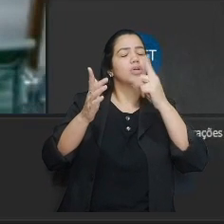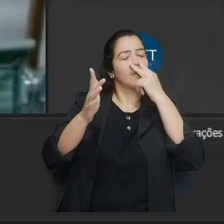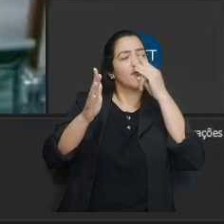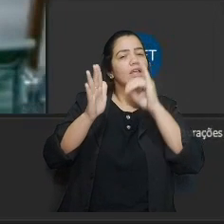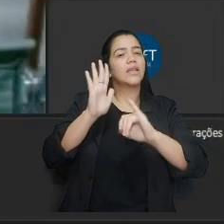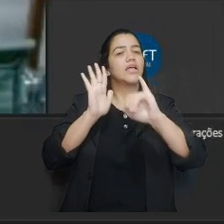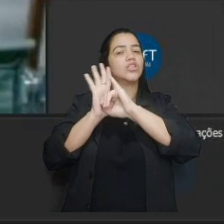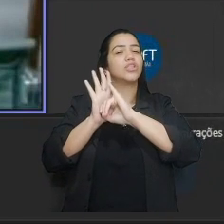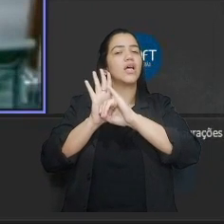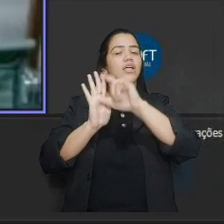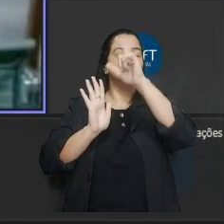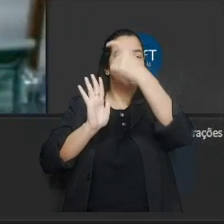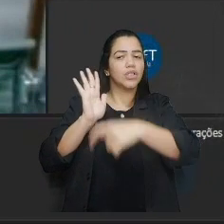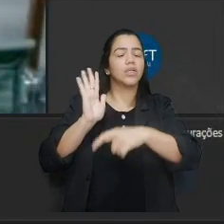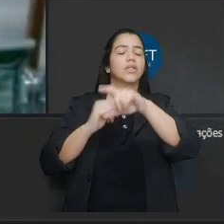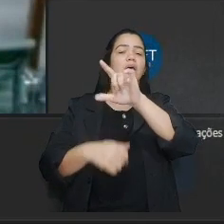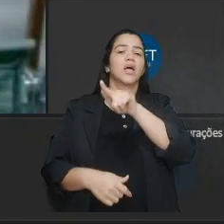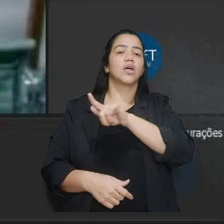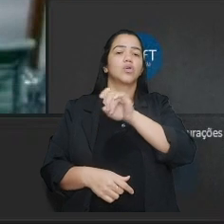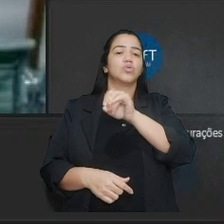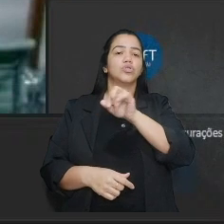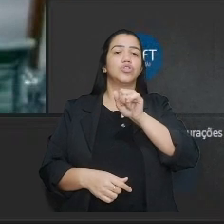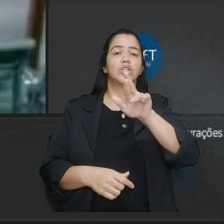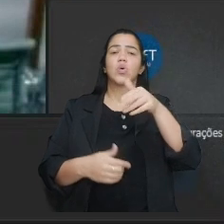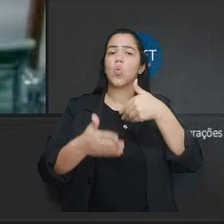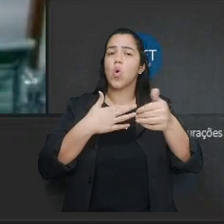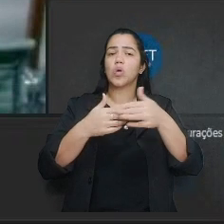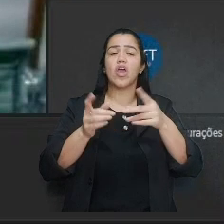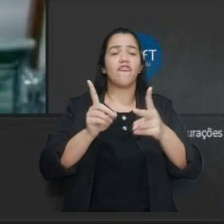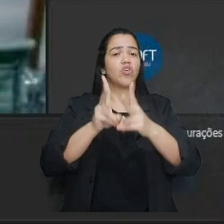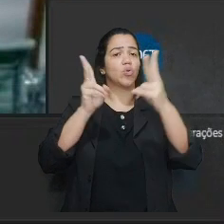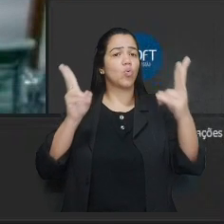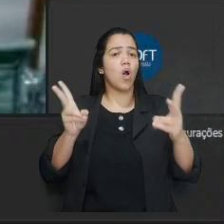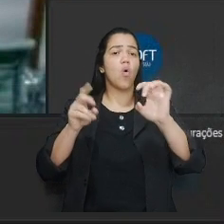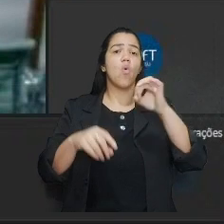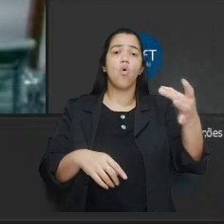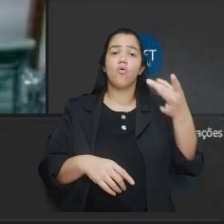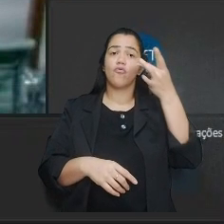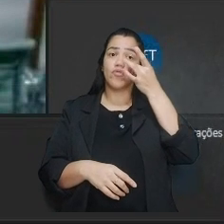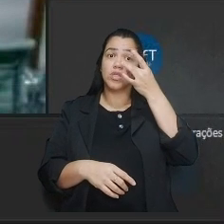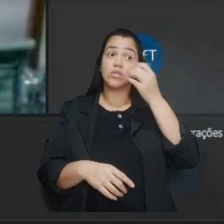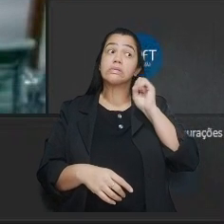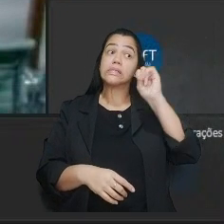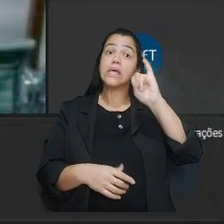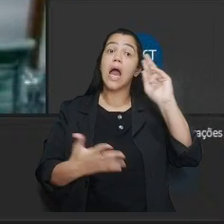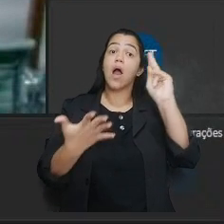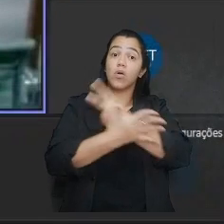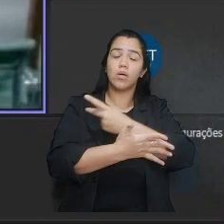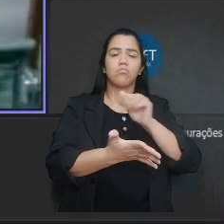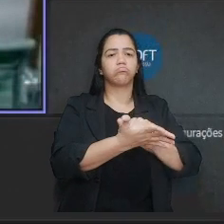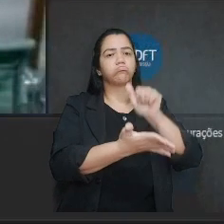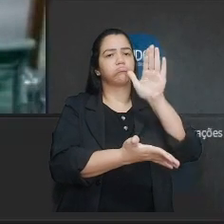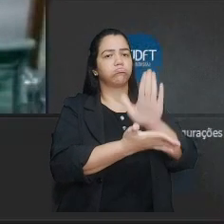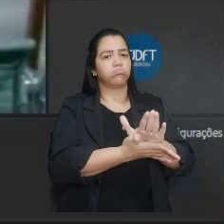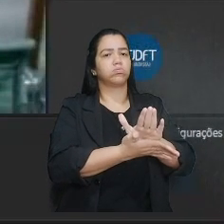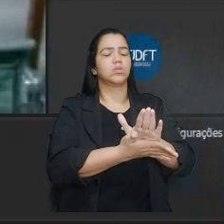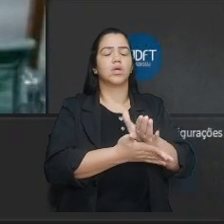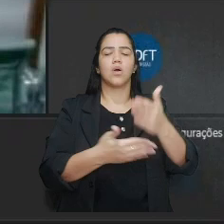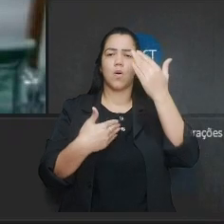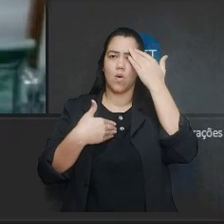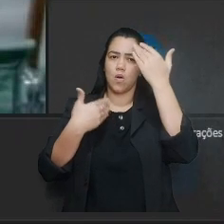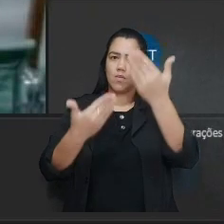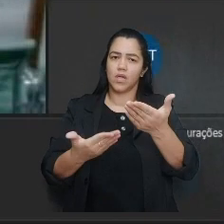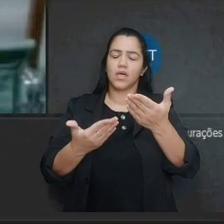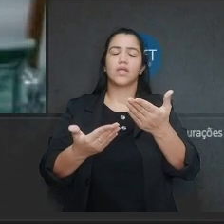demais sinais distintivos da Goodyear em todos os meios, físicos ou virtuais, sob pena de multa.